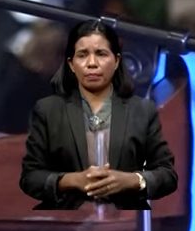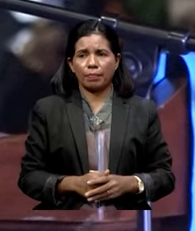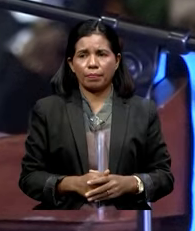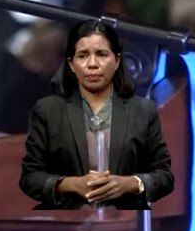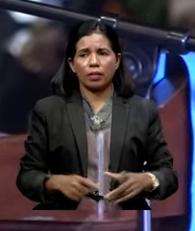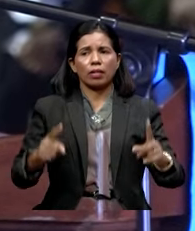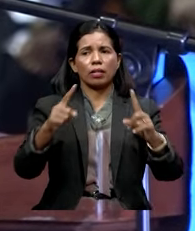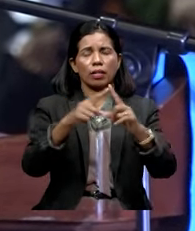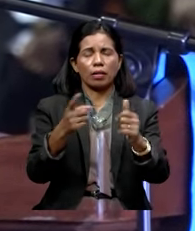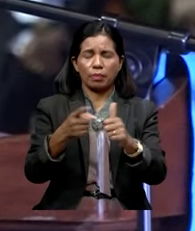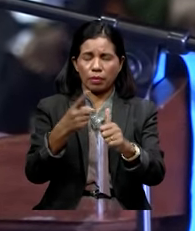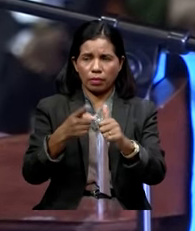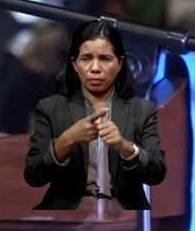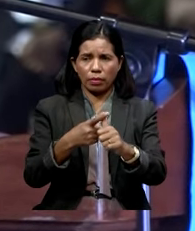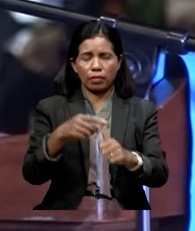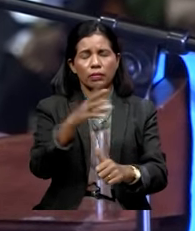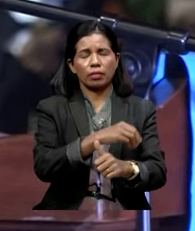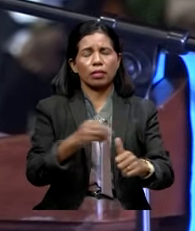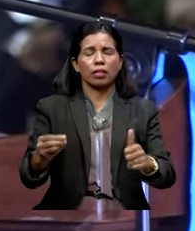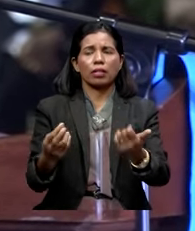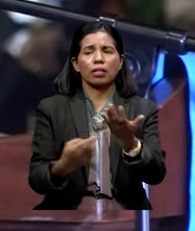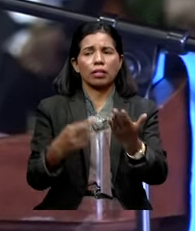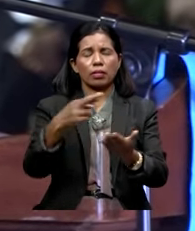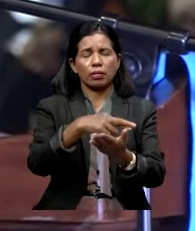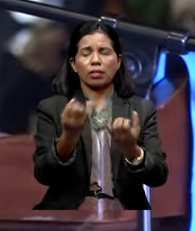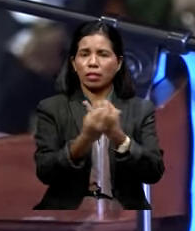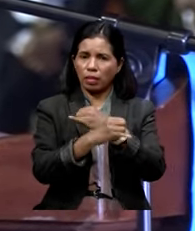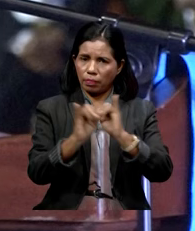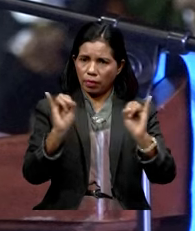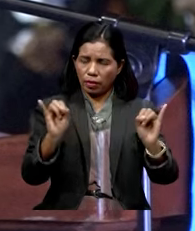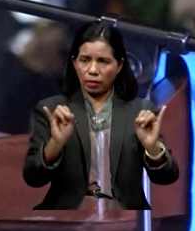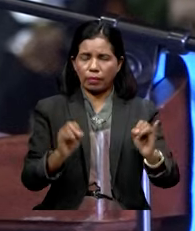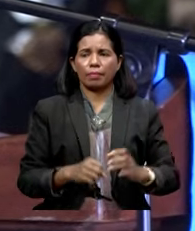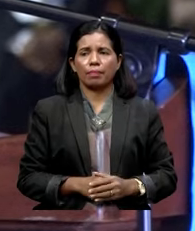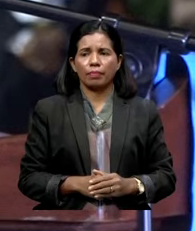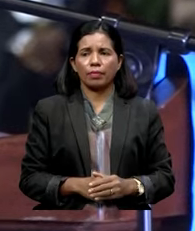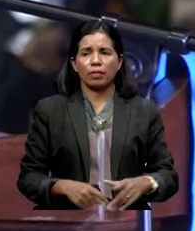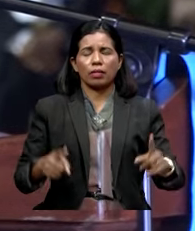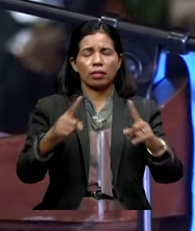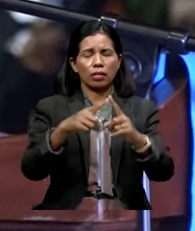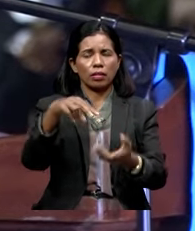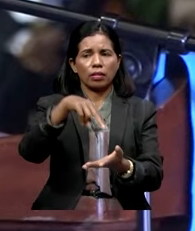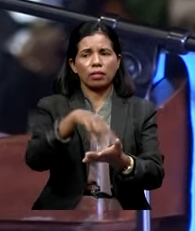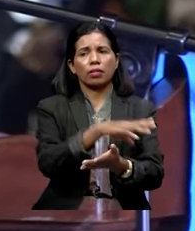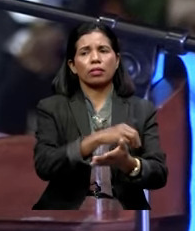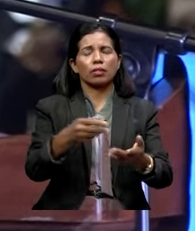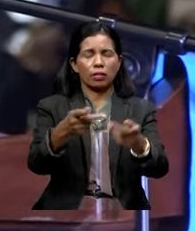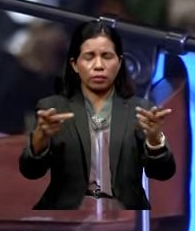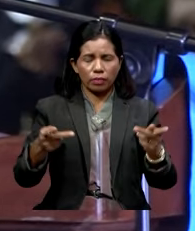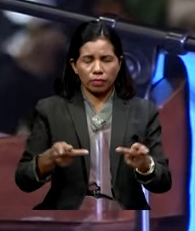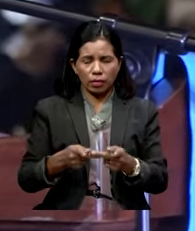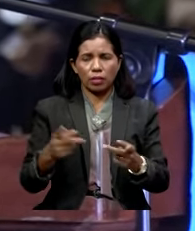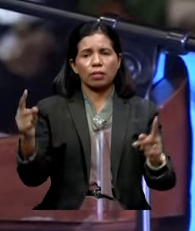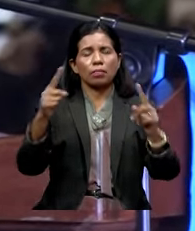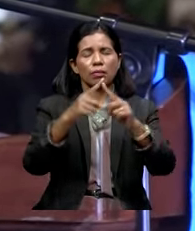em primeiro lugar, realização do referendo, na criação das condições para a sua